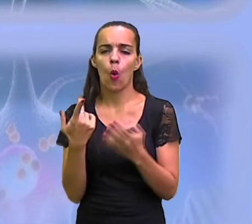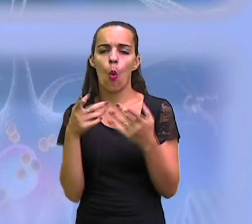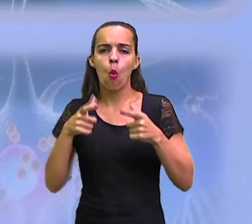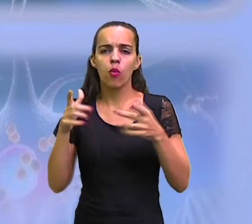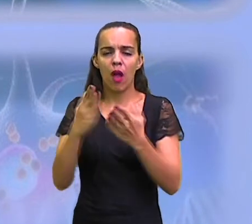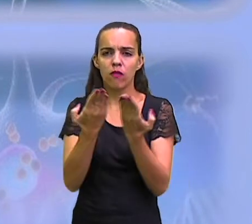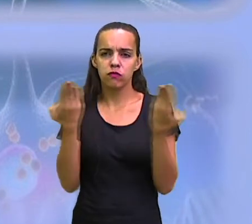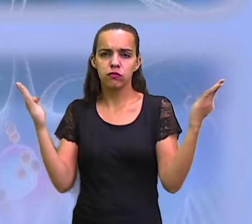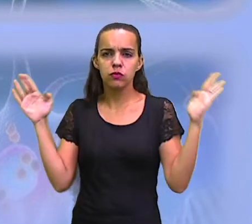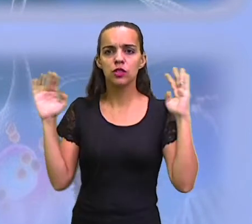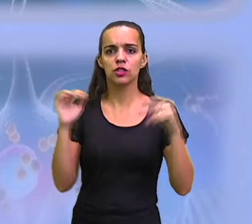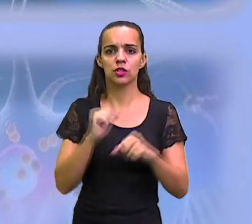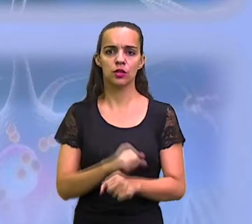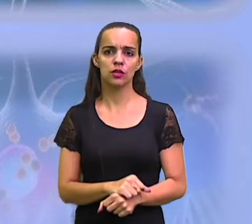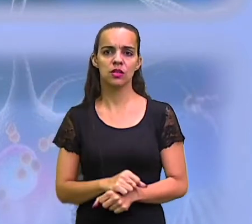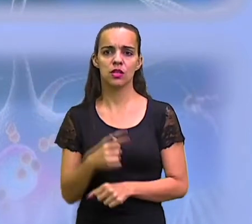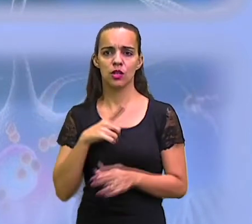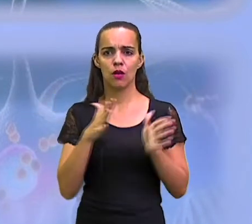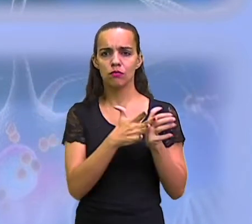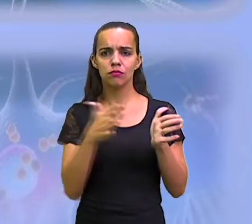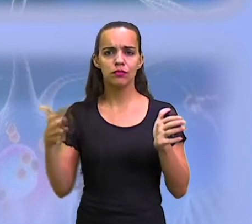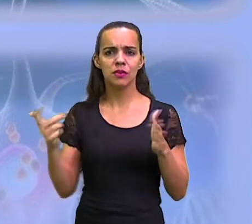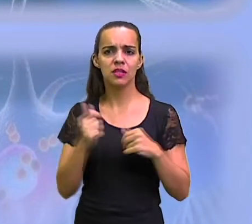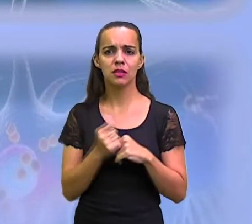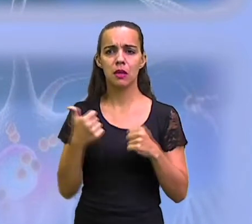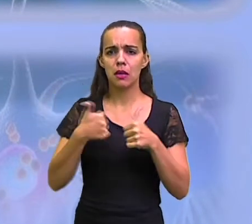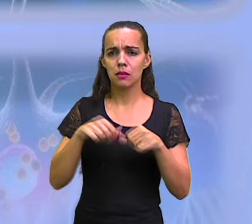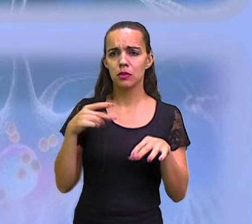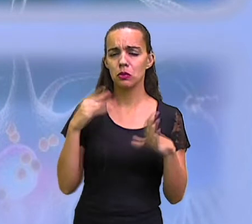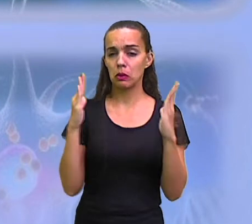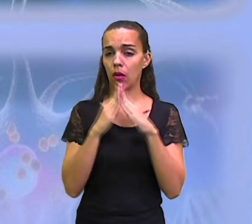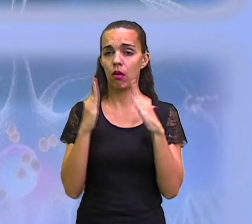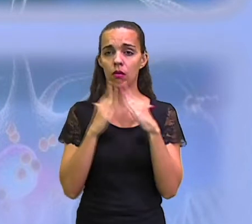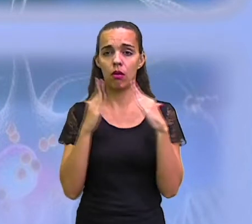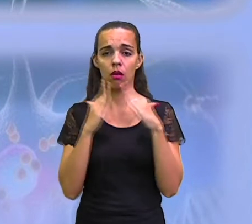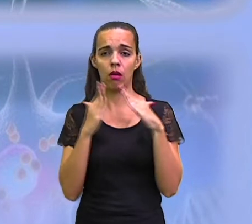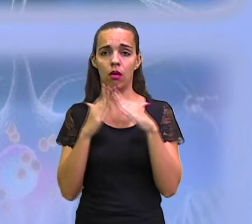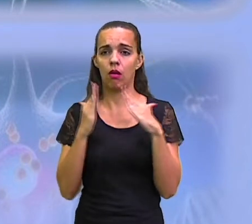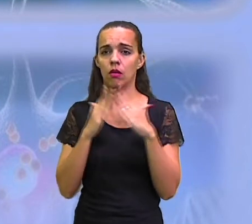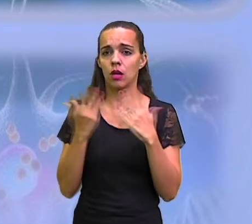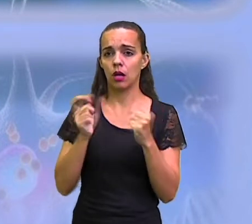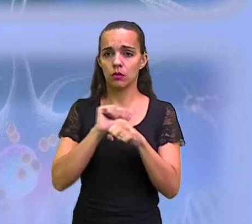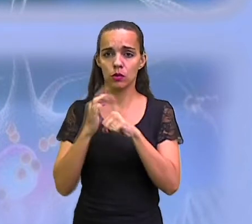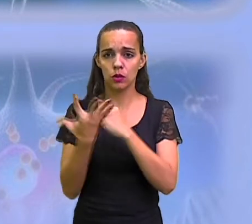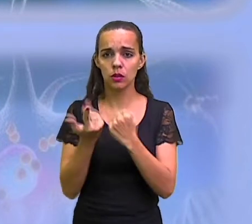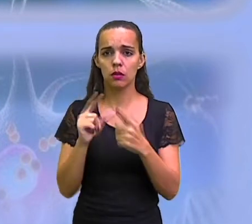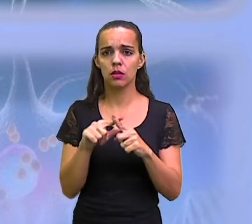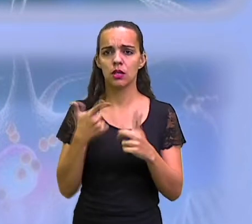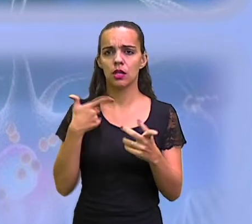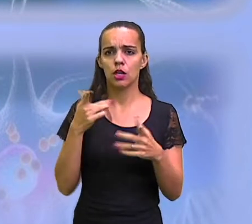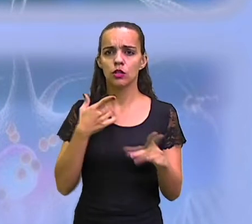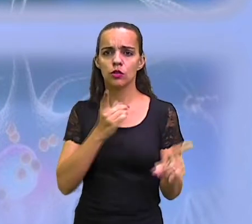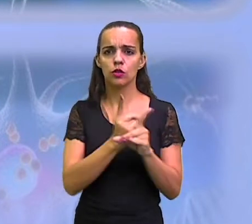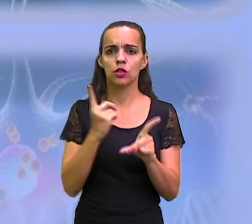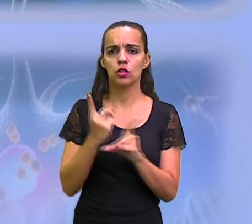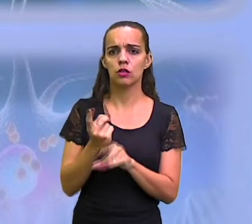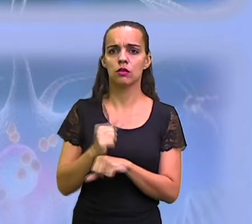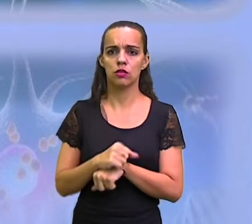mesmo? Ainda mais nesse período que a gente tem ficado mais dentro de casa. A síndrome do toque, a mania de